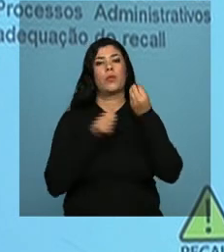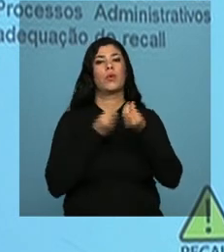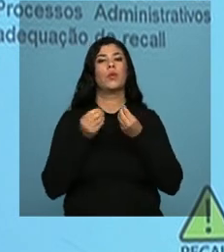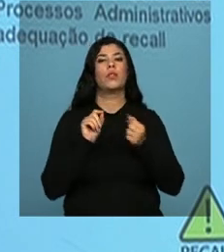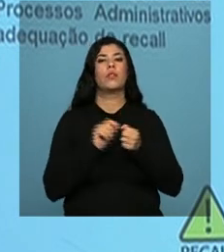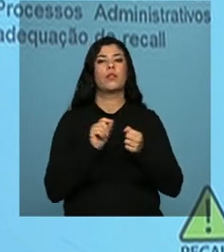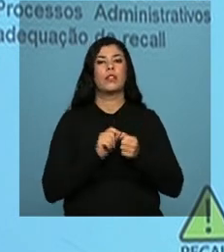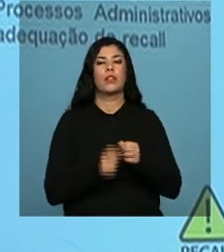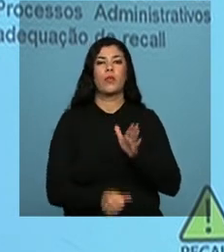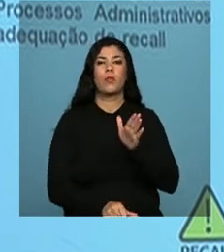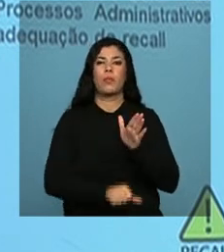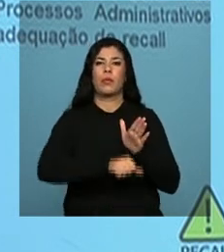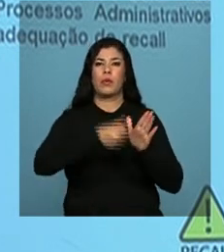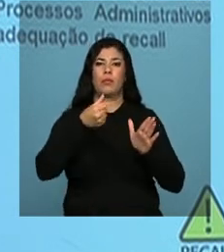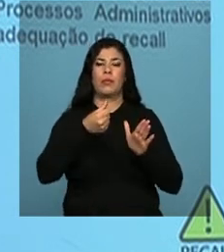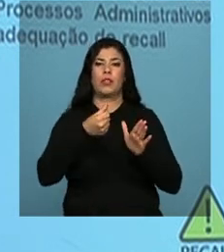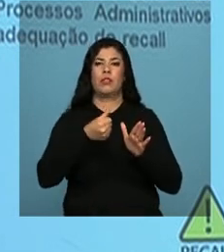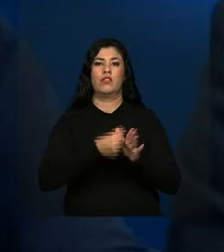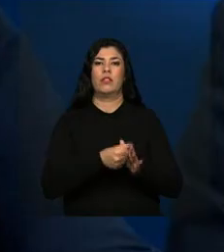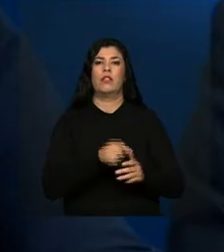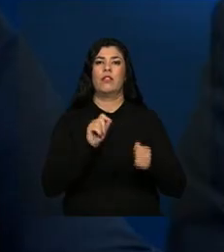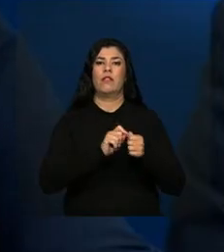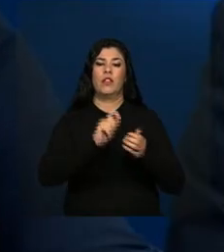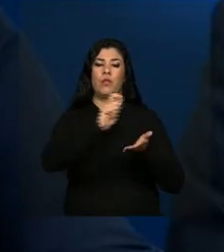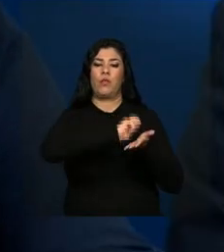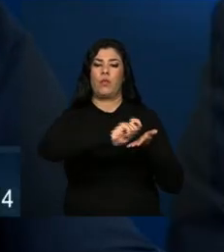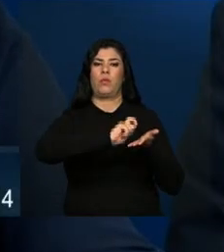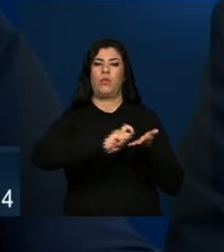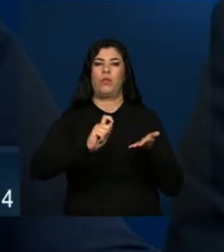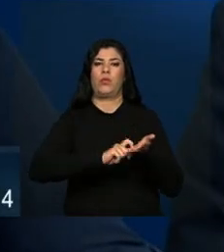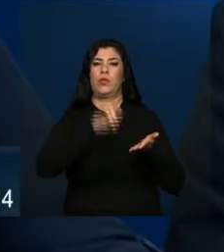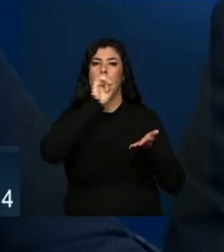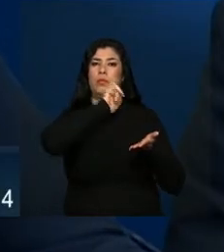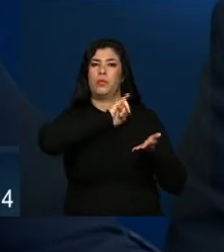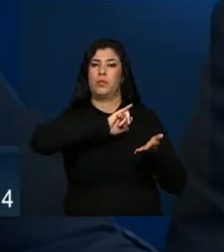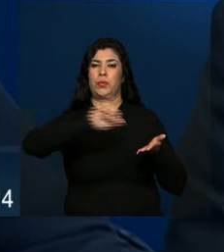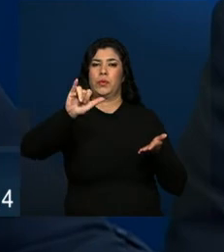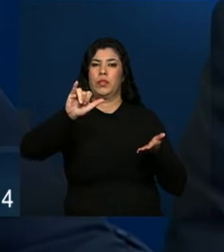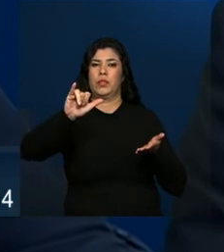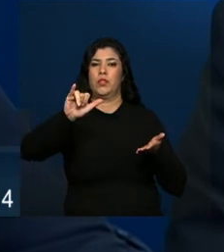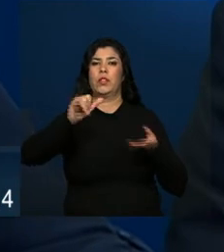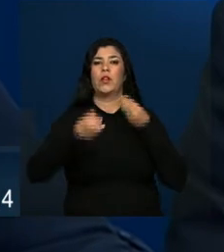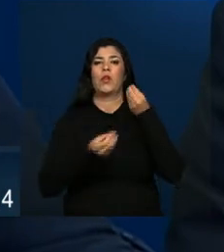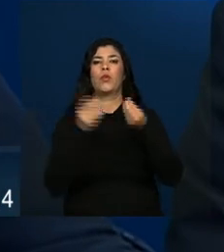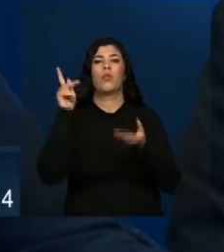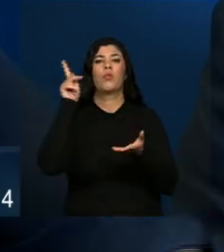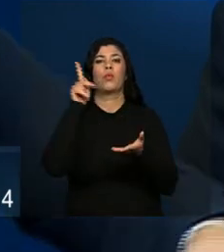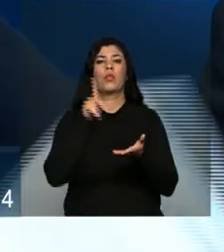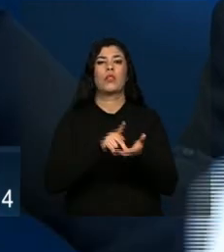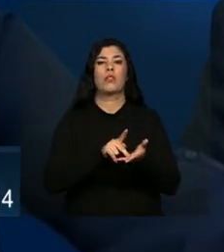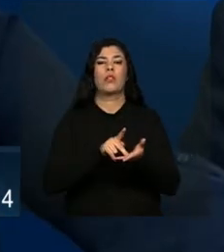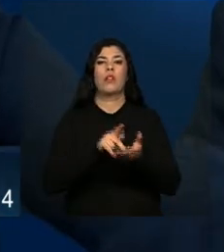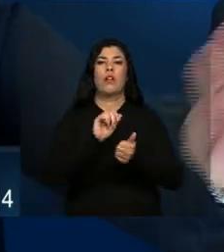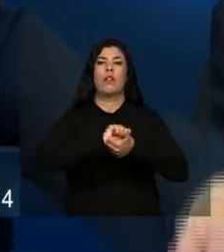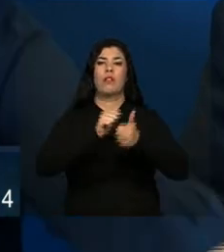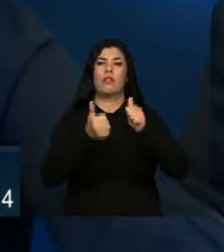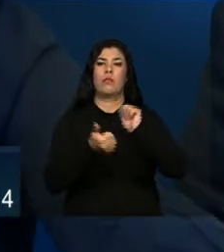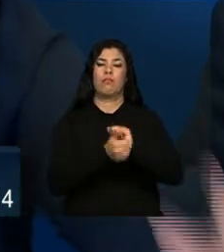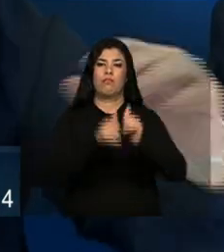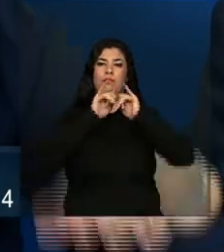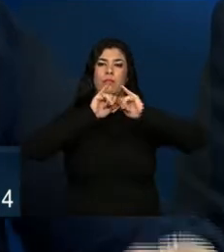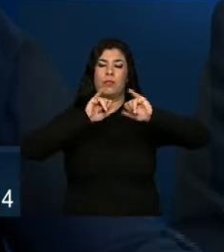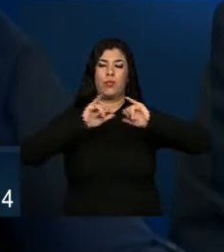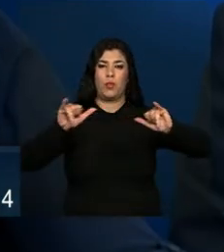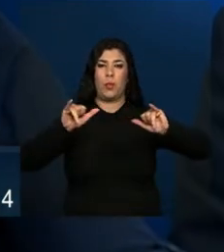primeiro geral uma notificação e informando a regularidade EA adequação daquela campanha